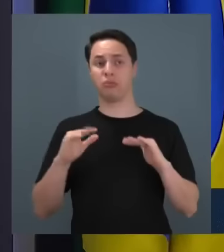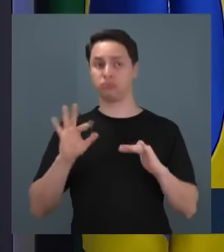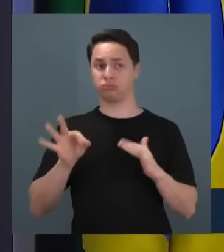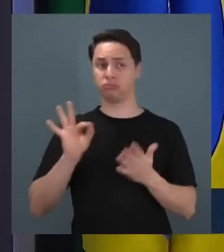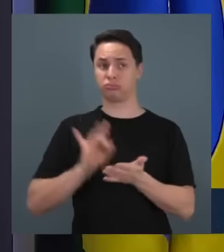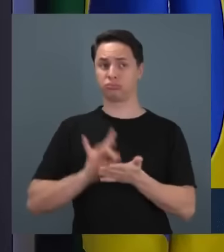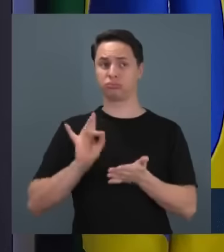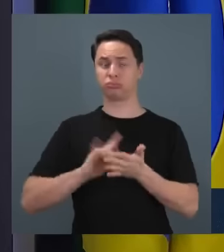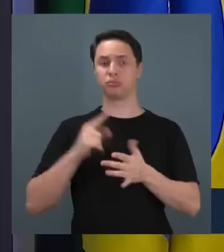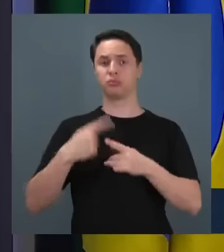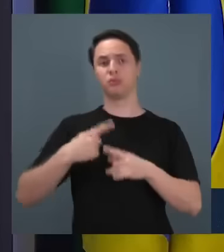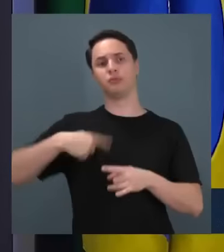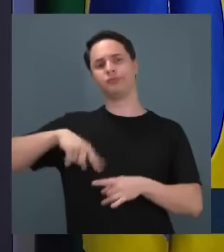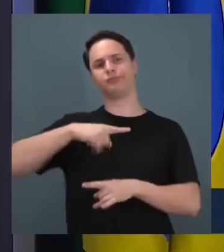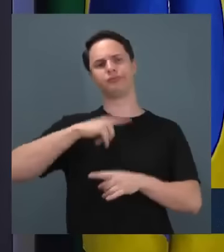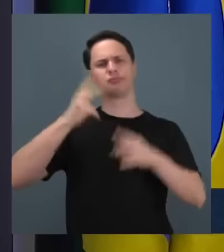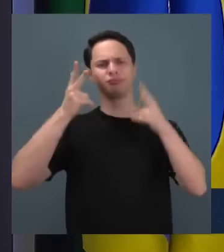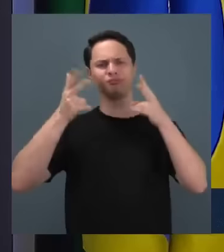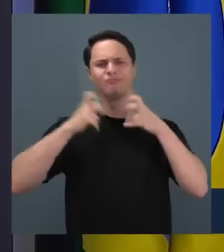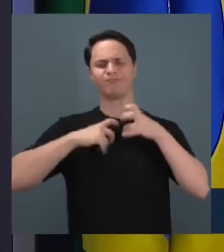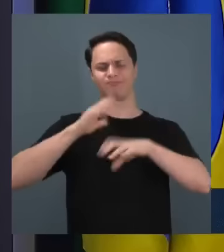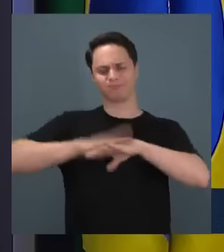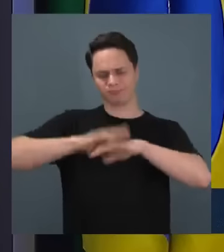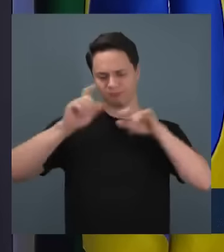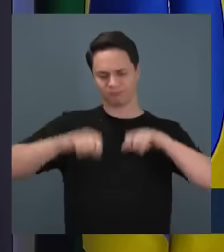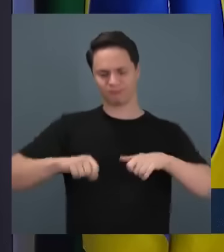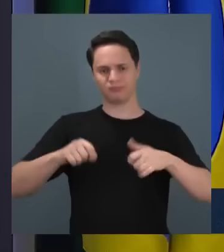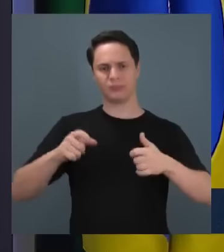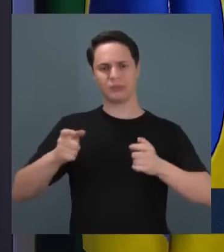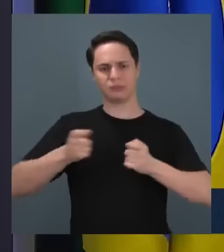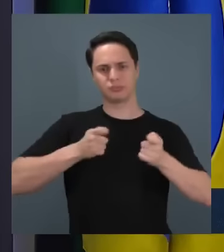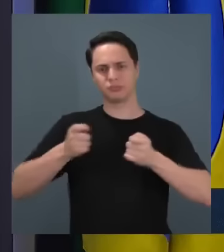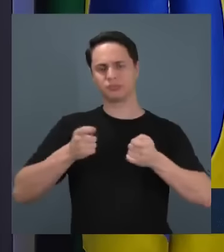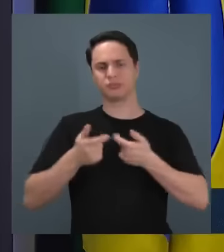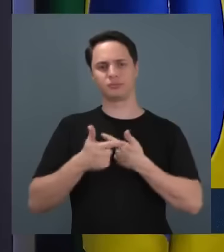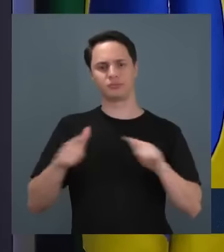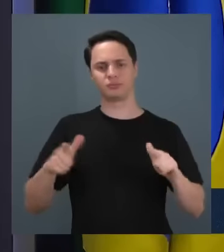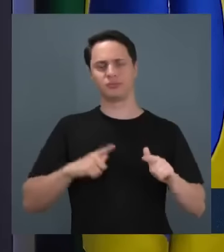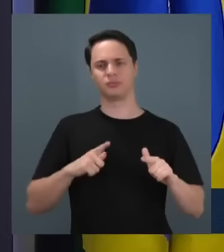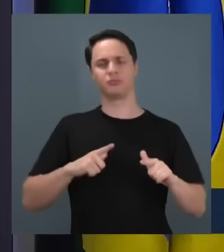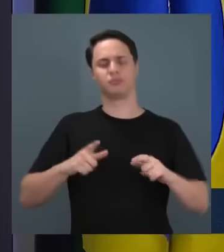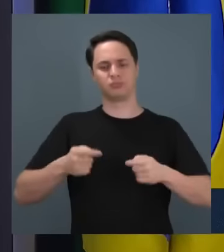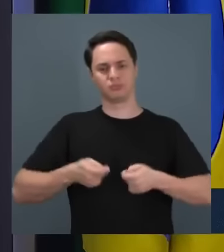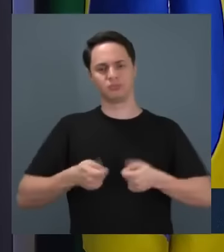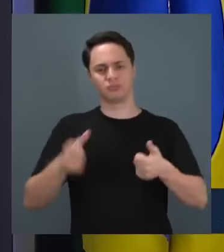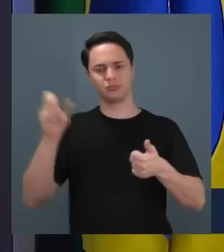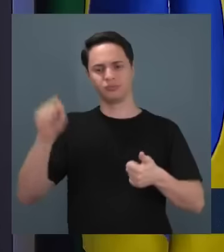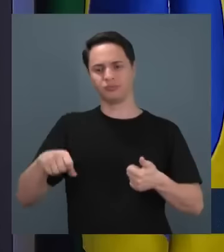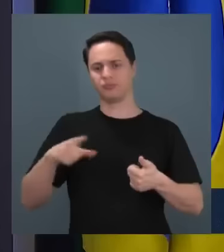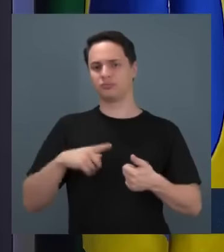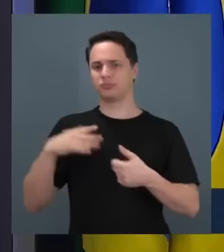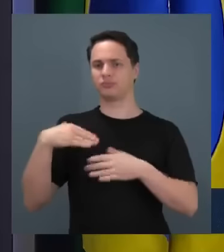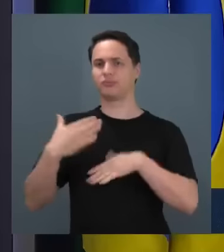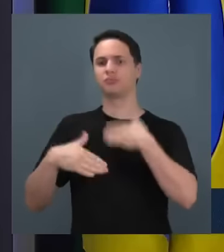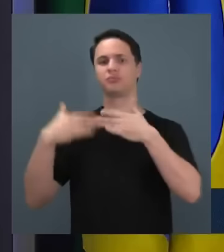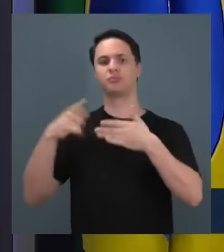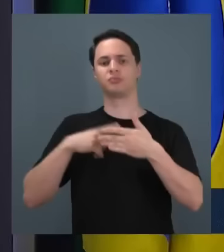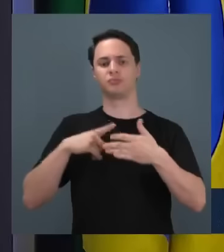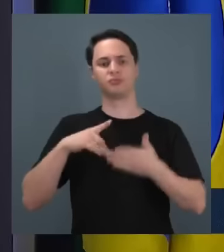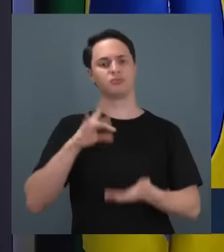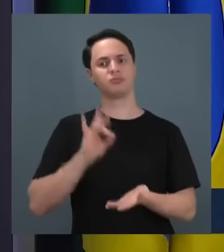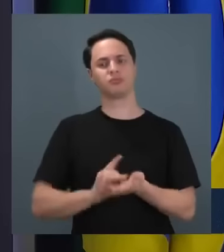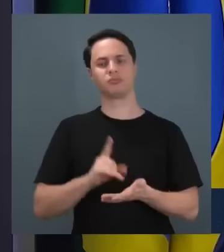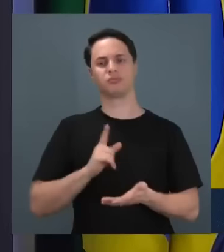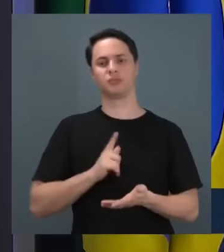Porque a gente está vendo uma incapacidade administrativa sem precedentes que permitiu a ascensão e a consolidação